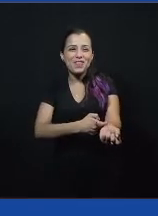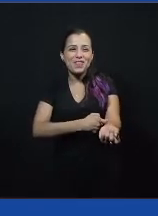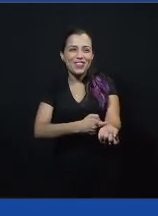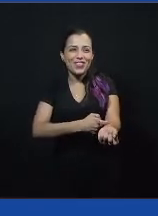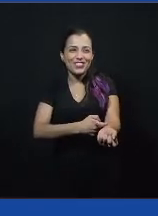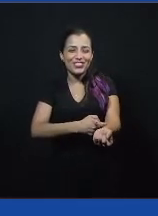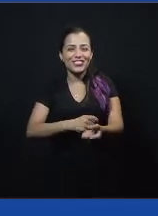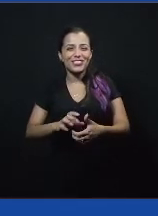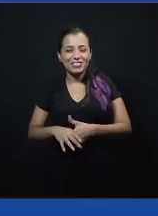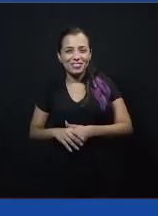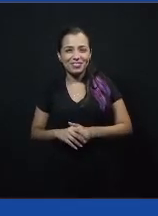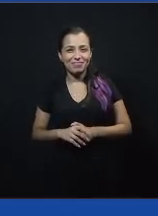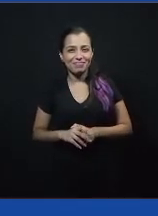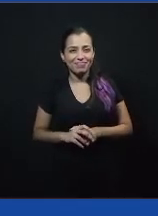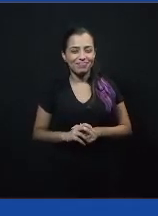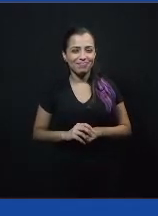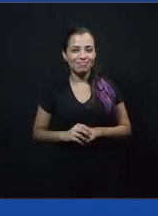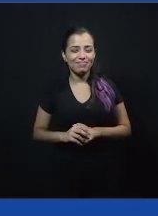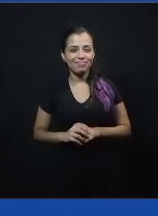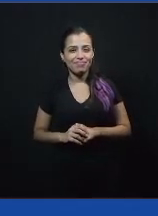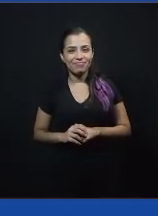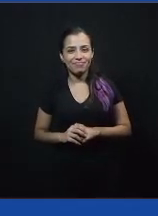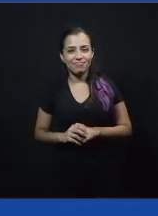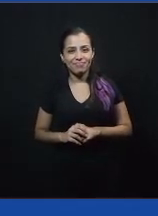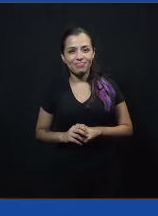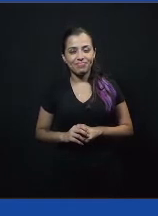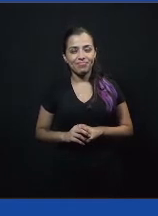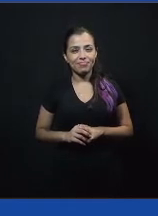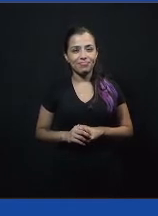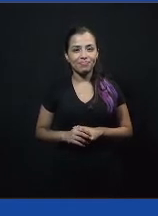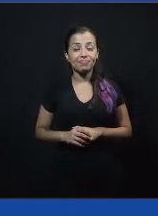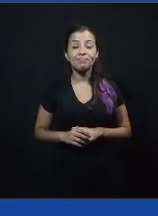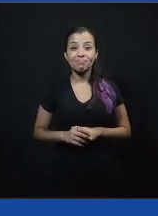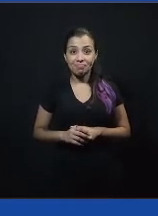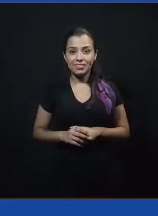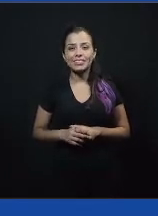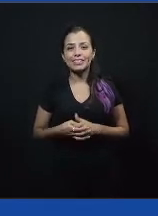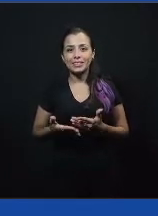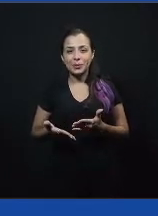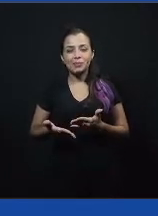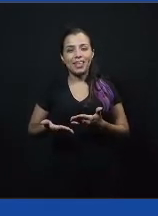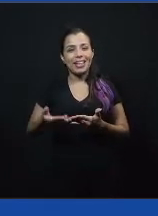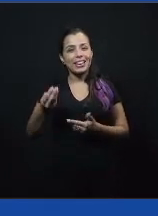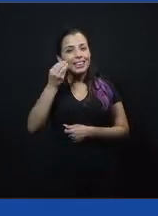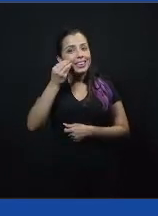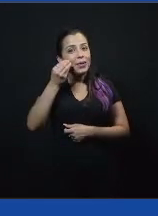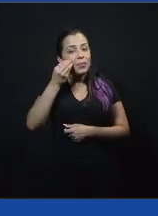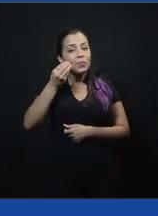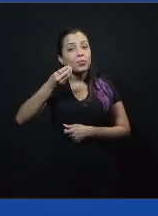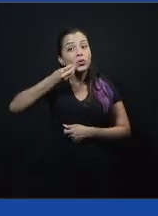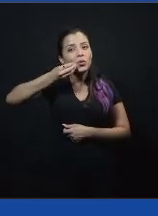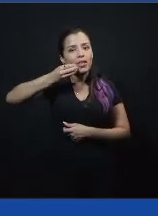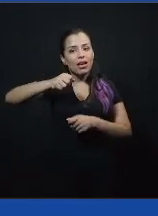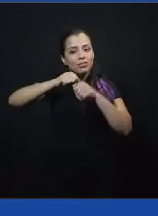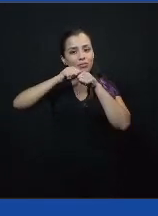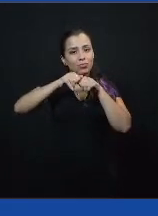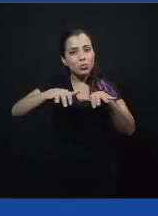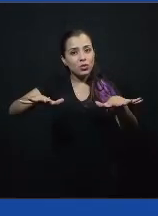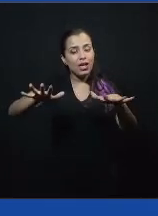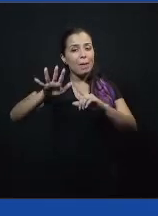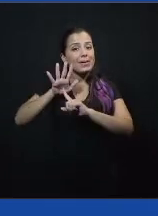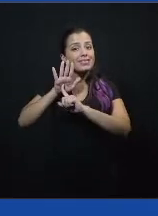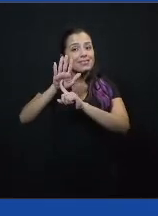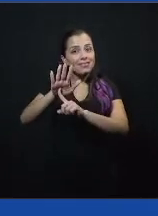então continuando a gente tem essa habilidade de poder ajudar a cidade dança forma eu espero que Socorro em cada bairro da cidade